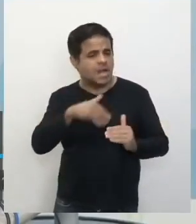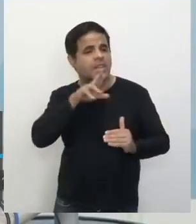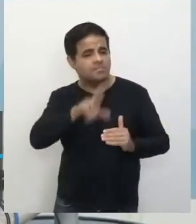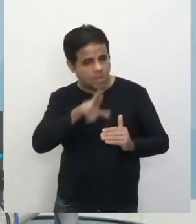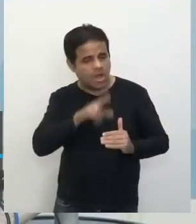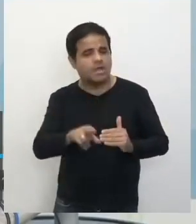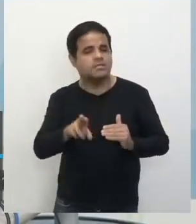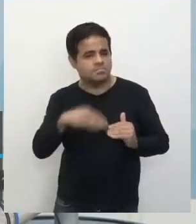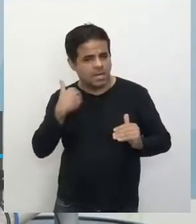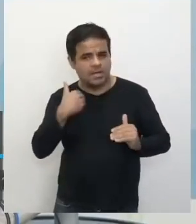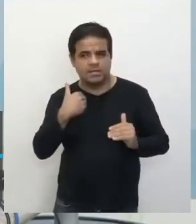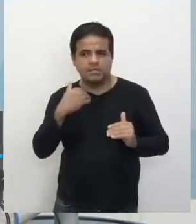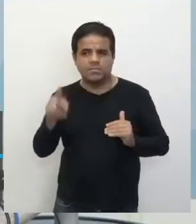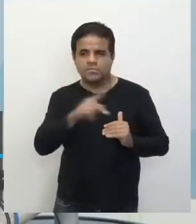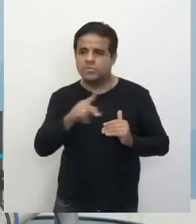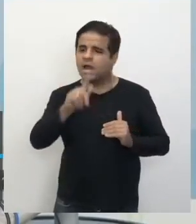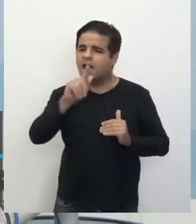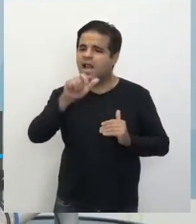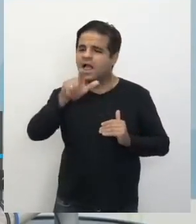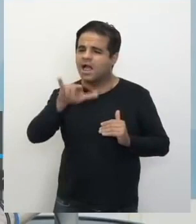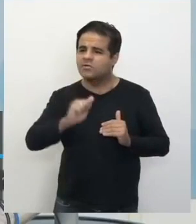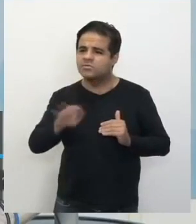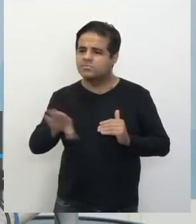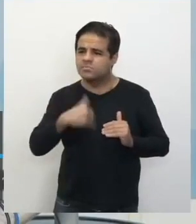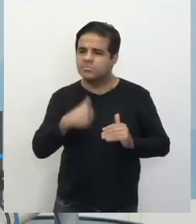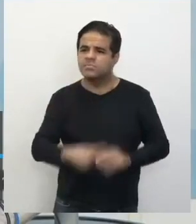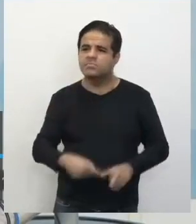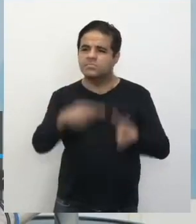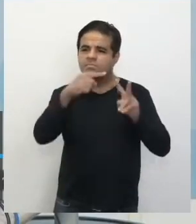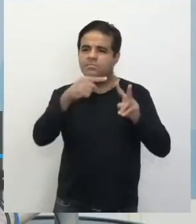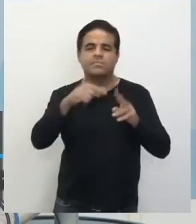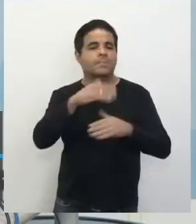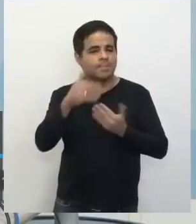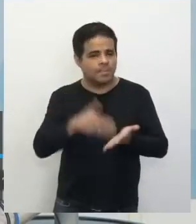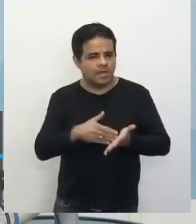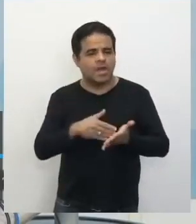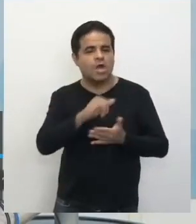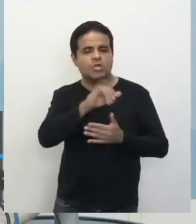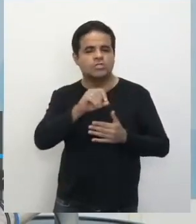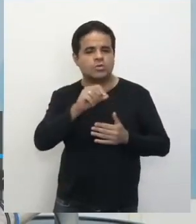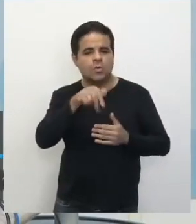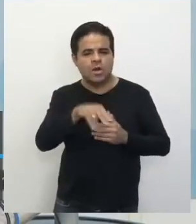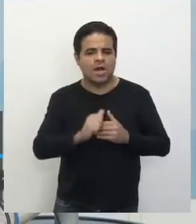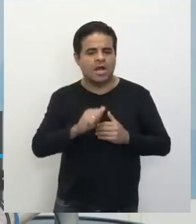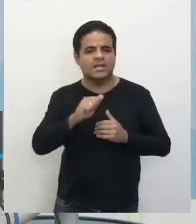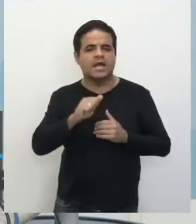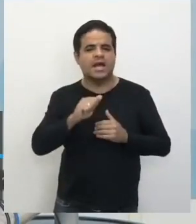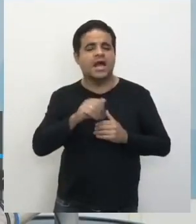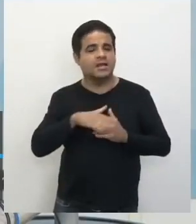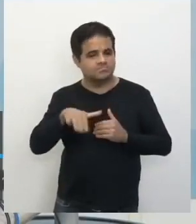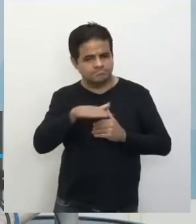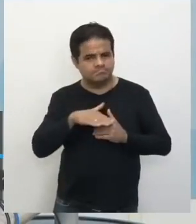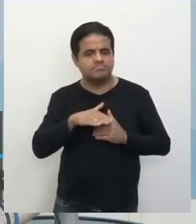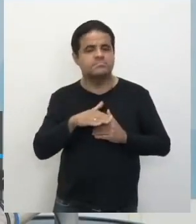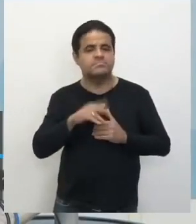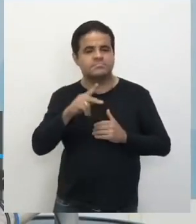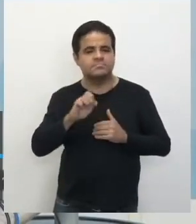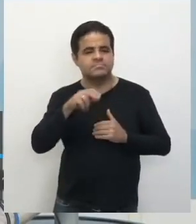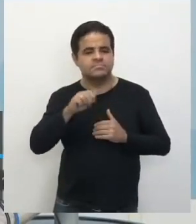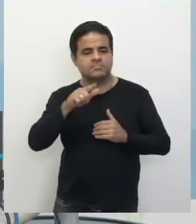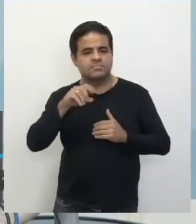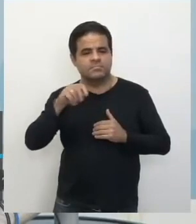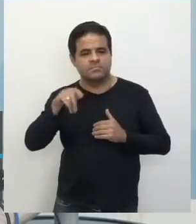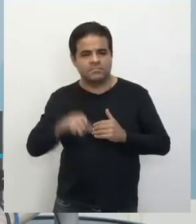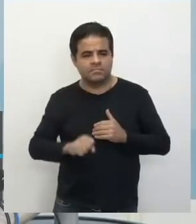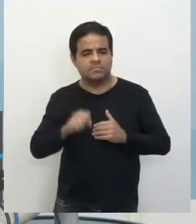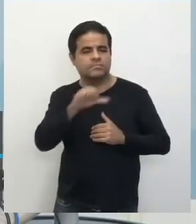também. Vivi, professora Gláucia, 4x ao quadrado menos x menos 1, alunos lá do Joana Helena de Castilho Marques, em Penápolis, nono